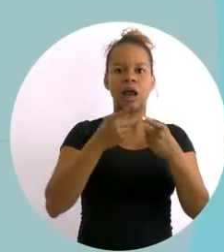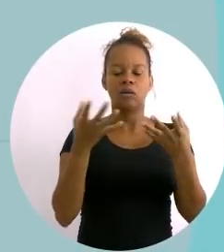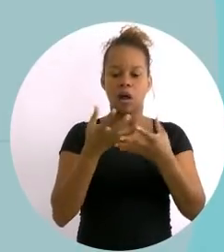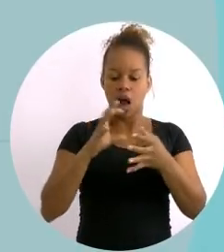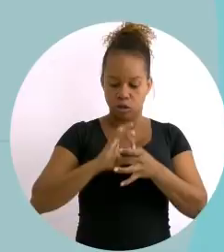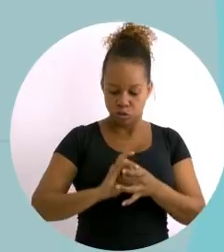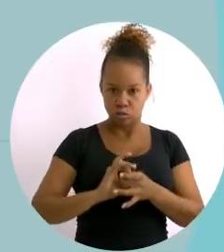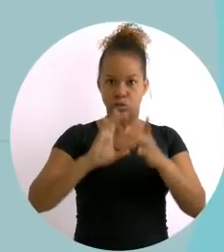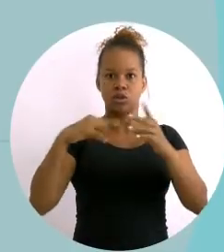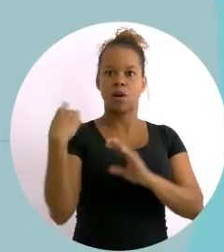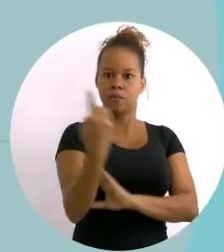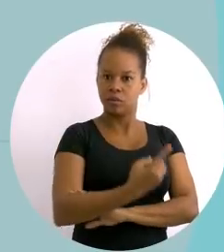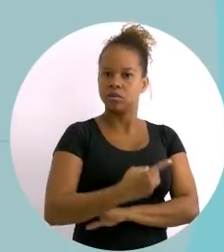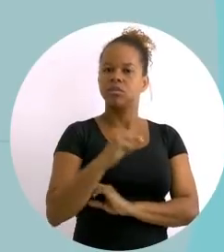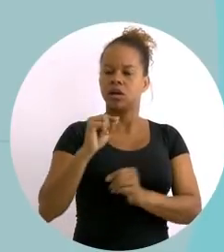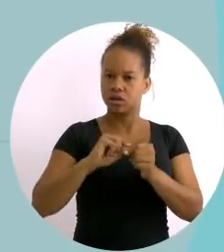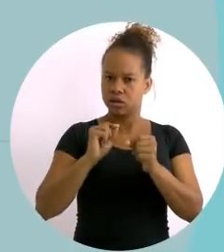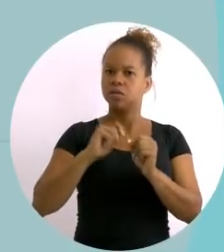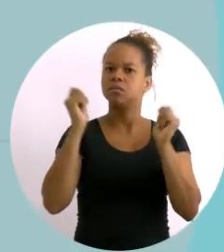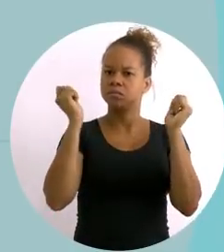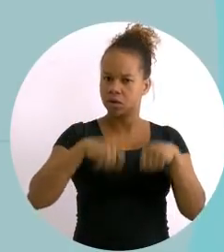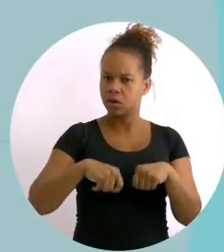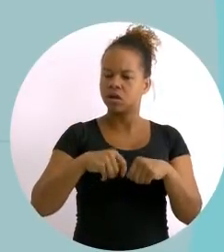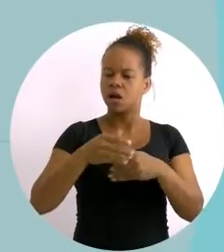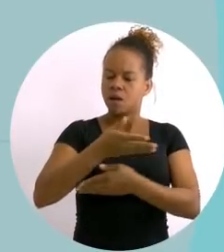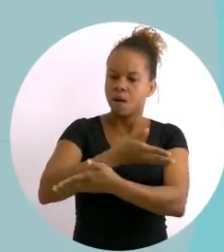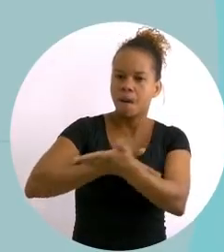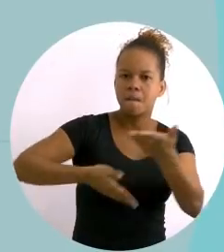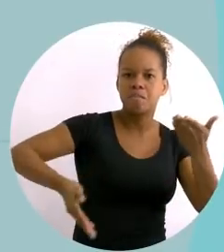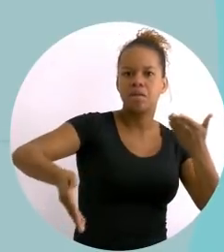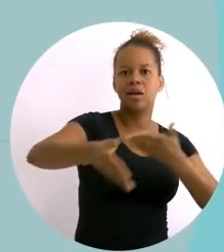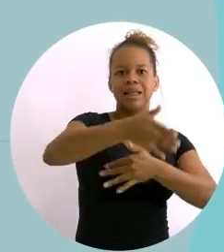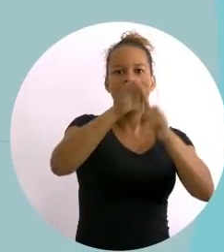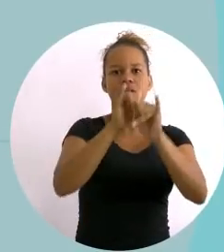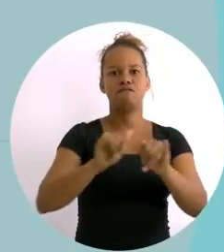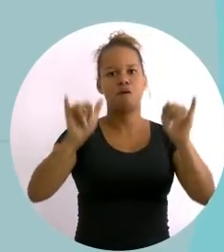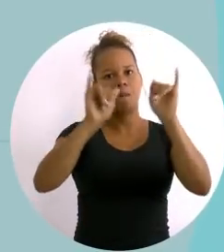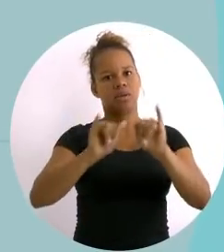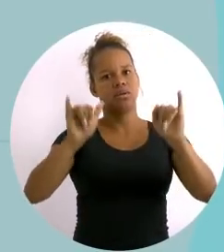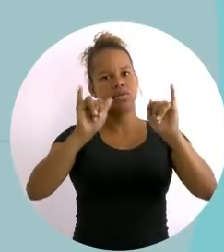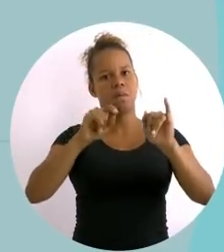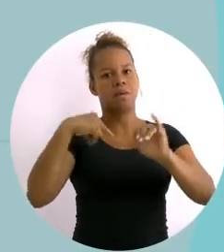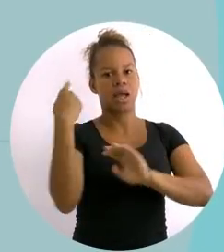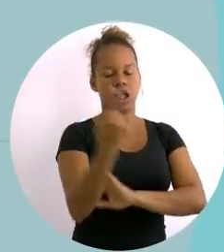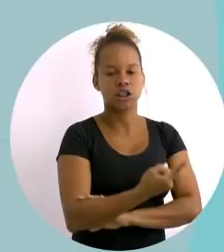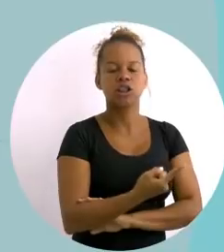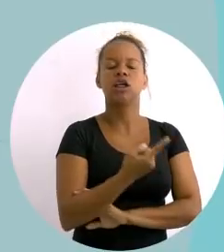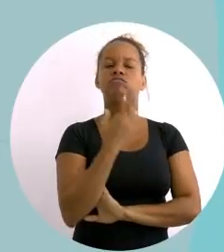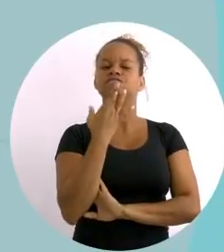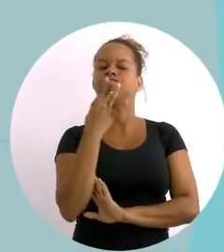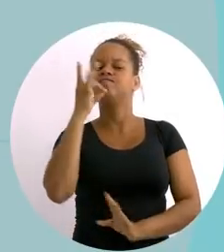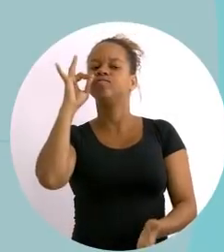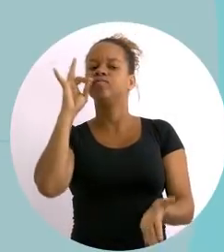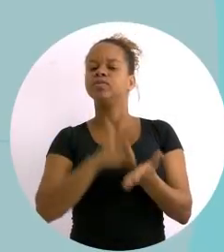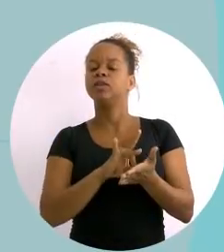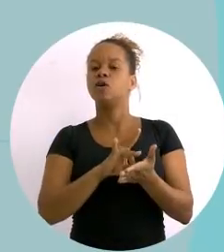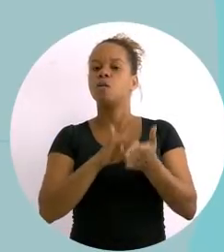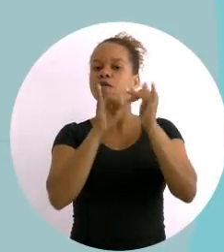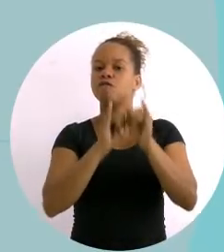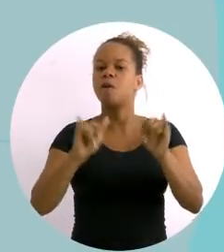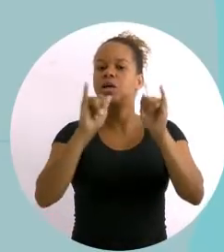nossa disposição para que a gente possa compartilhar uma informação, para que a gente possa tornar uma